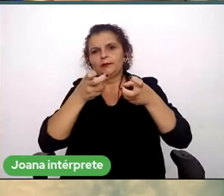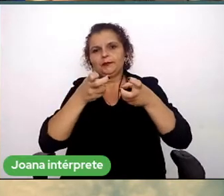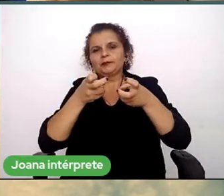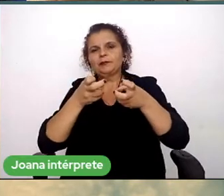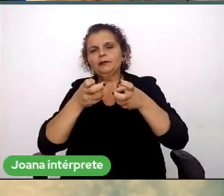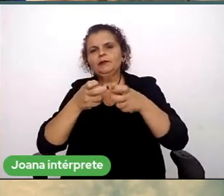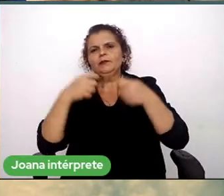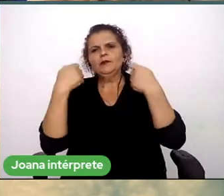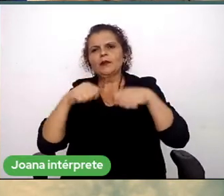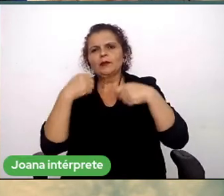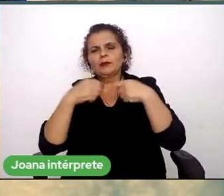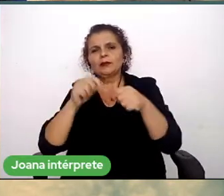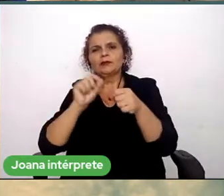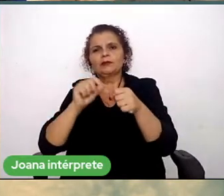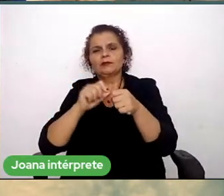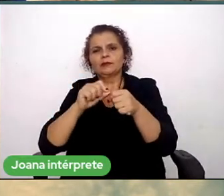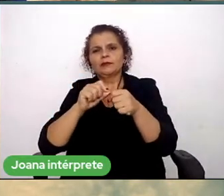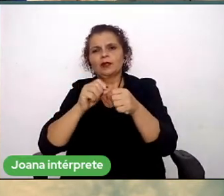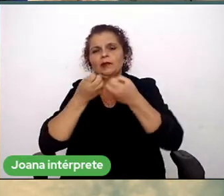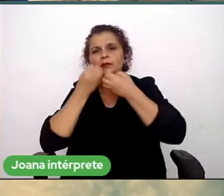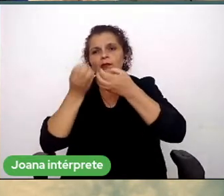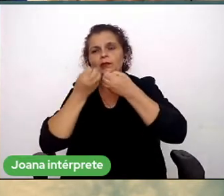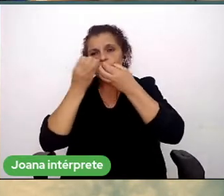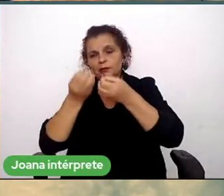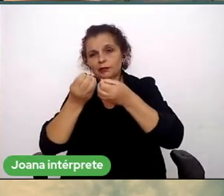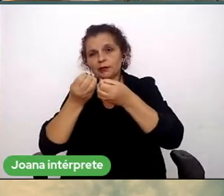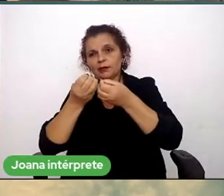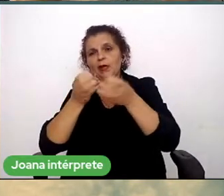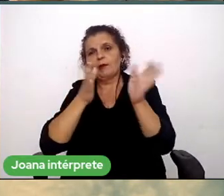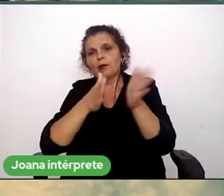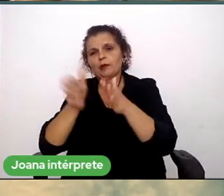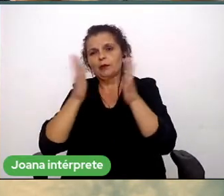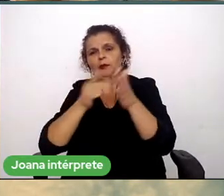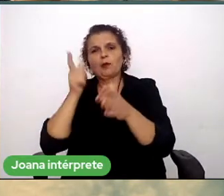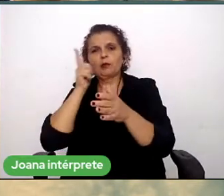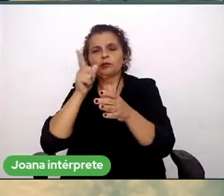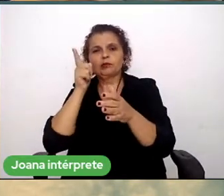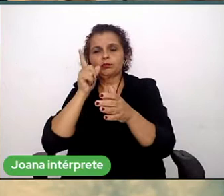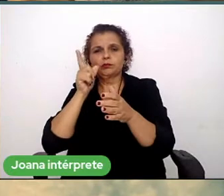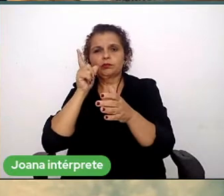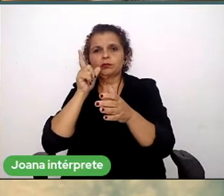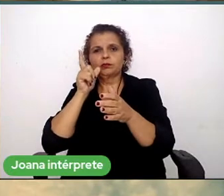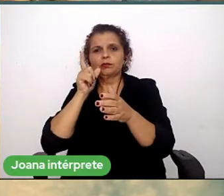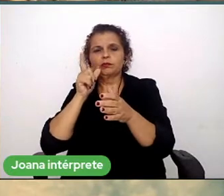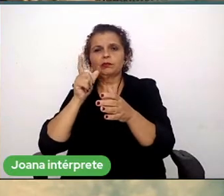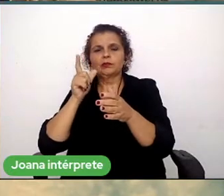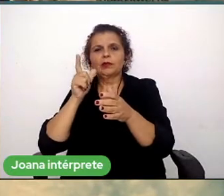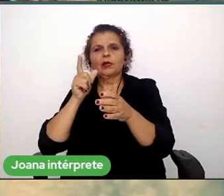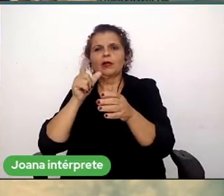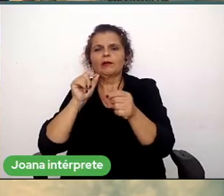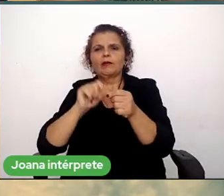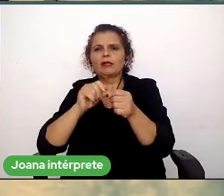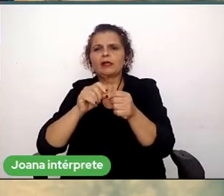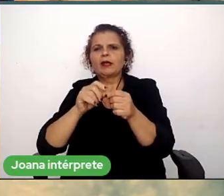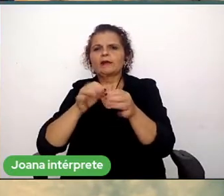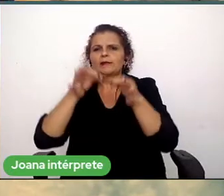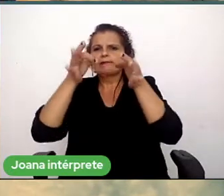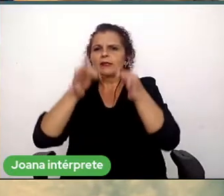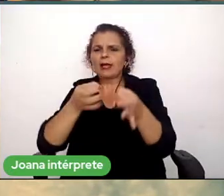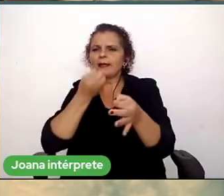é o que é que eu preciso produzir de informação no código introdução eu consegui aferir a saúde dele